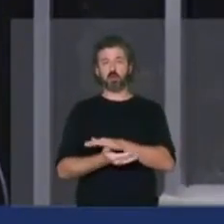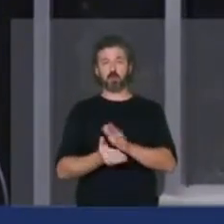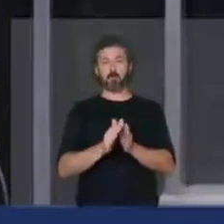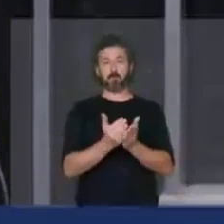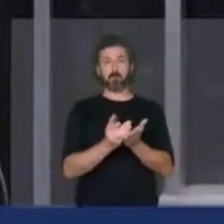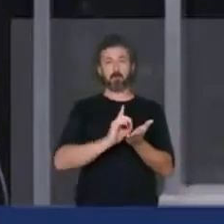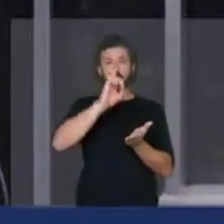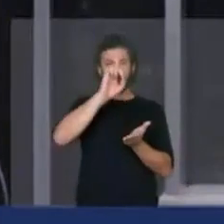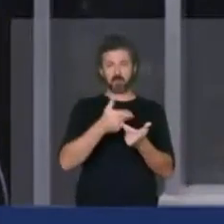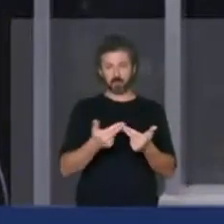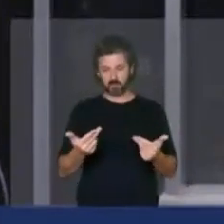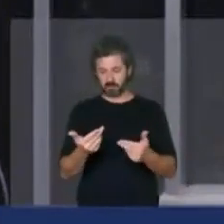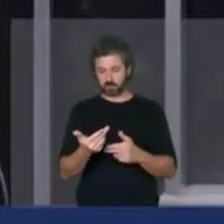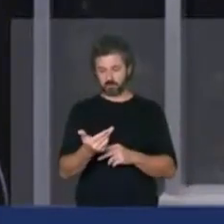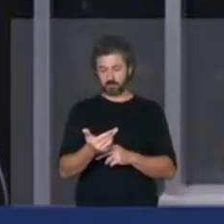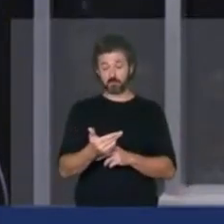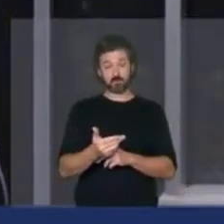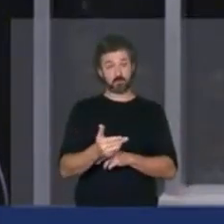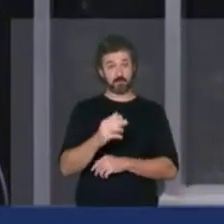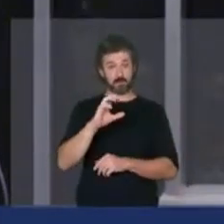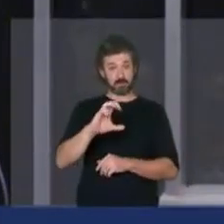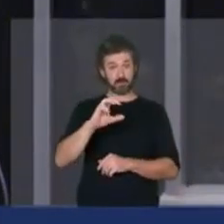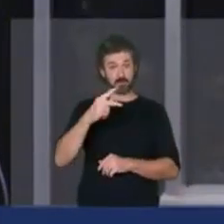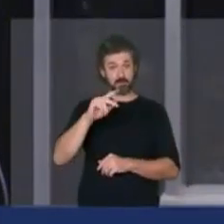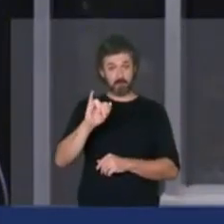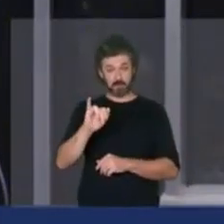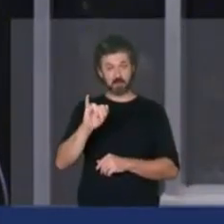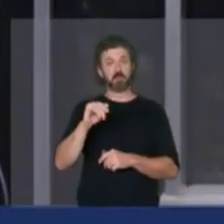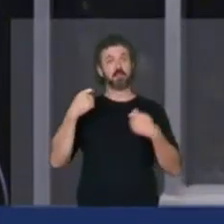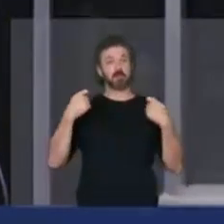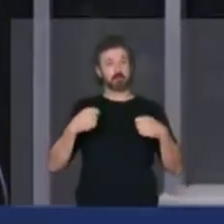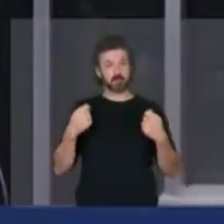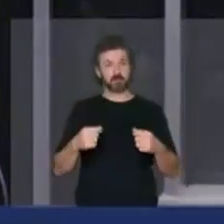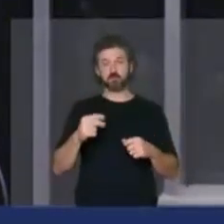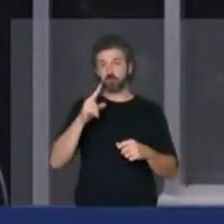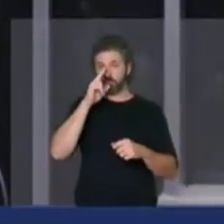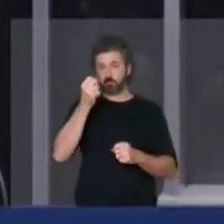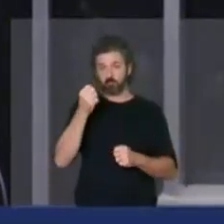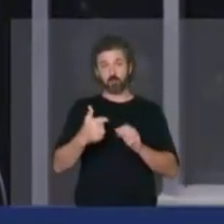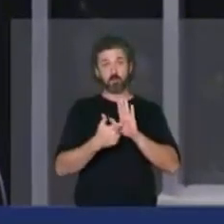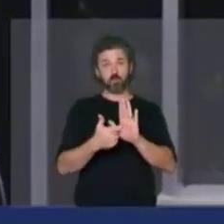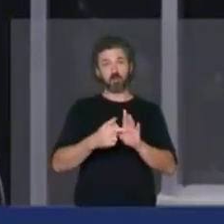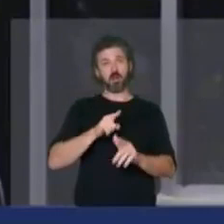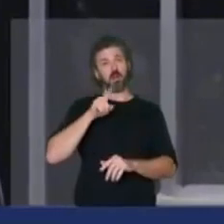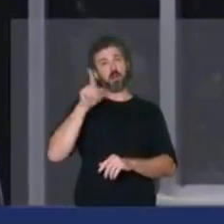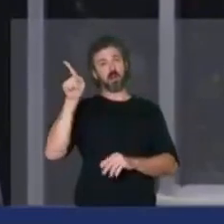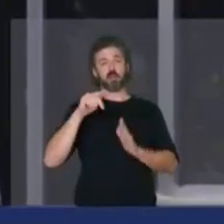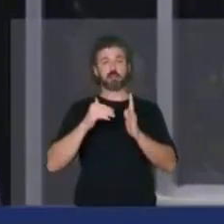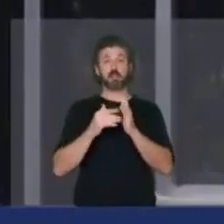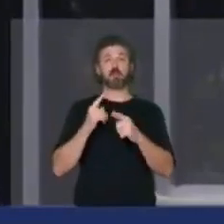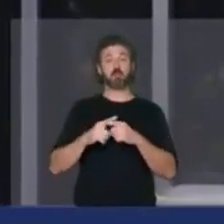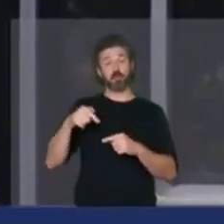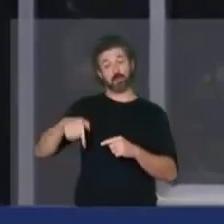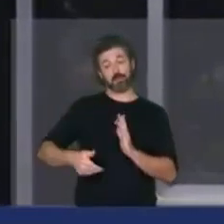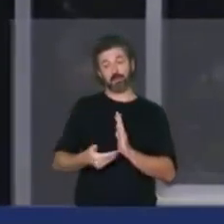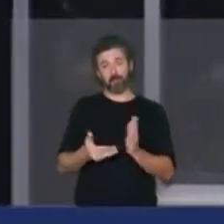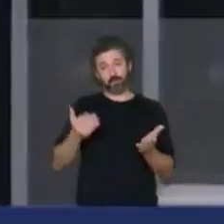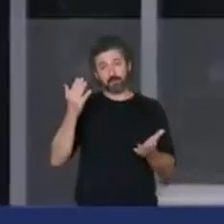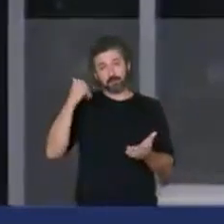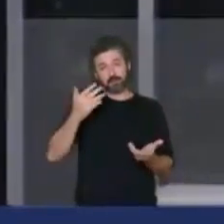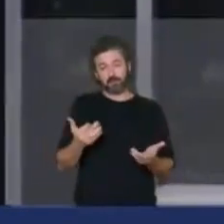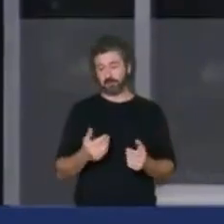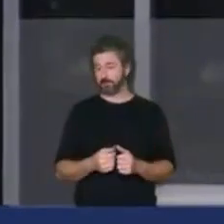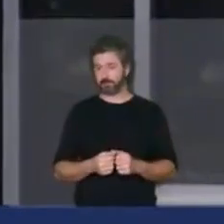diante? Esta CPI precisa de ser colocada em prática no Senado, já que aqui na Câmara, infelizmente, nós não